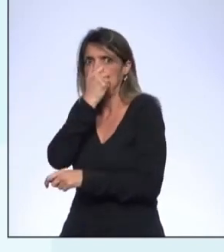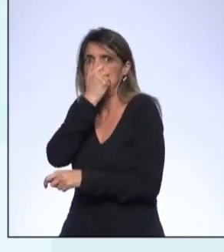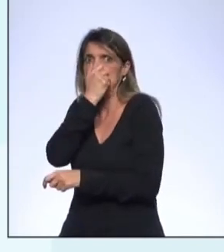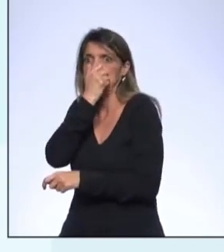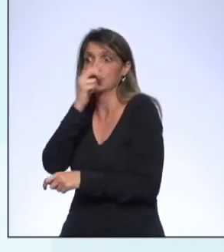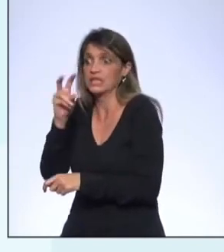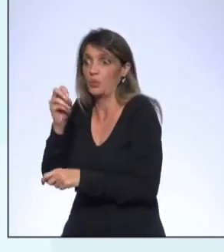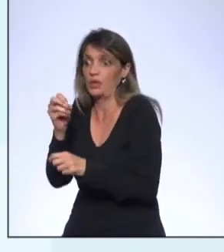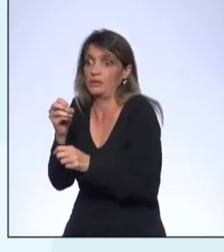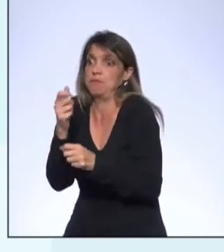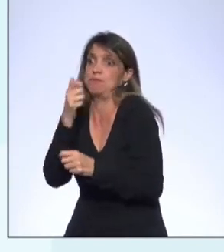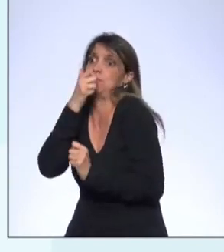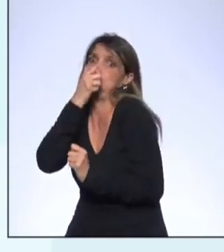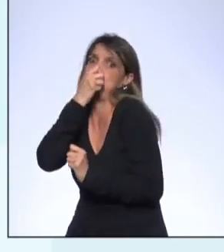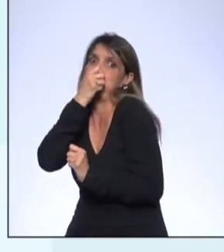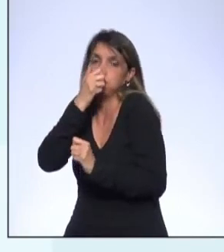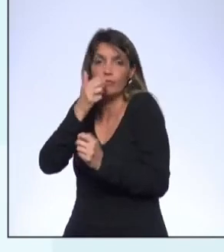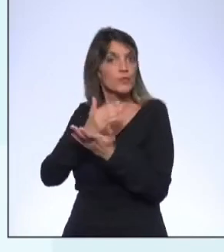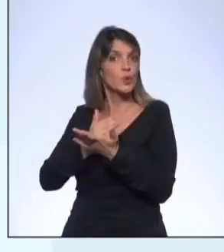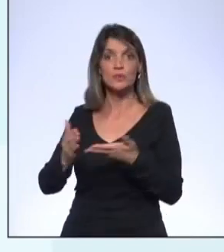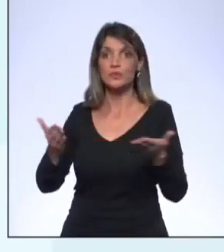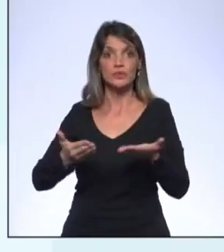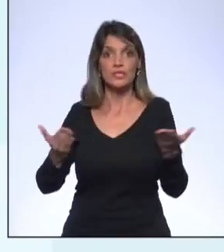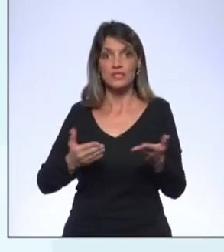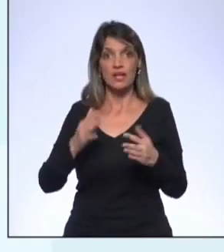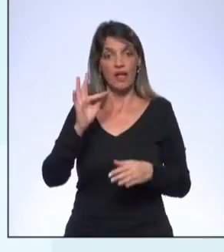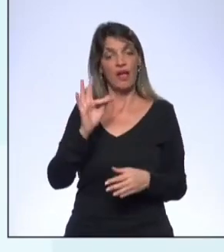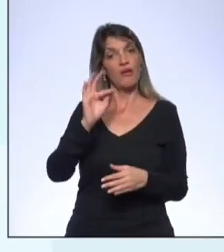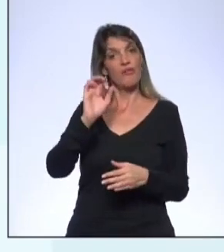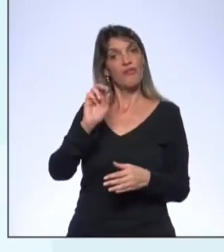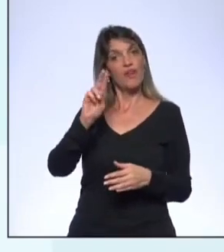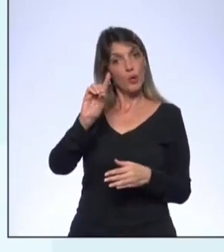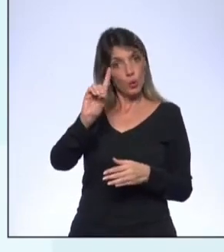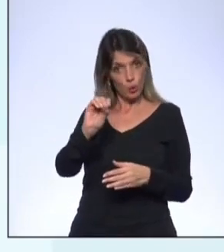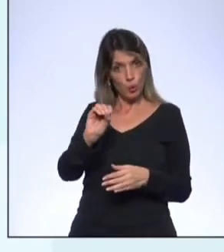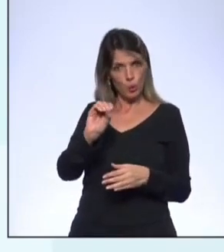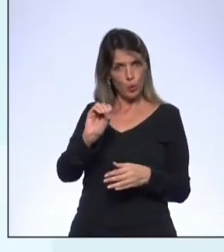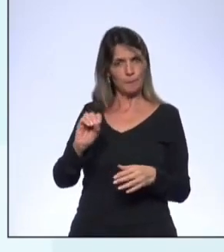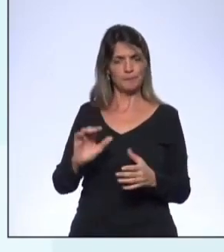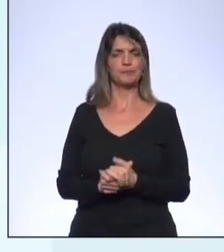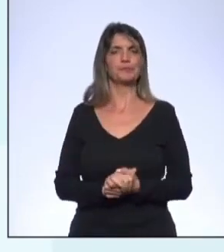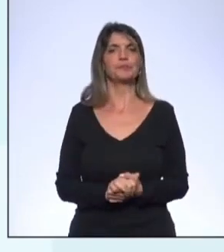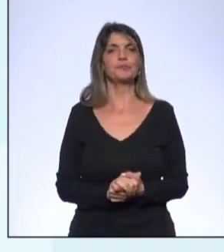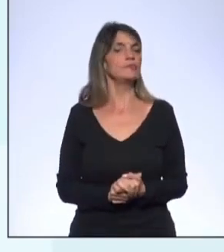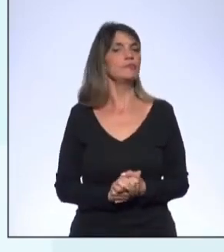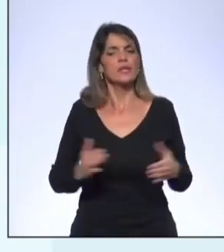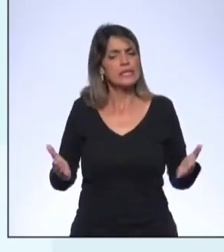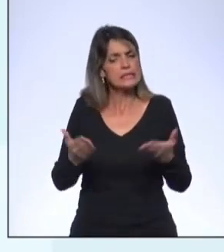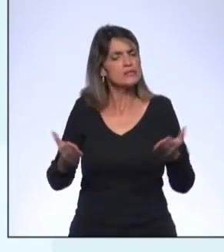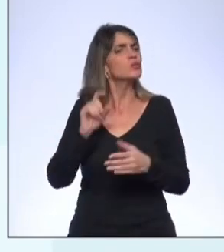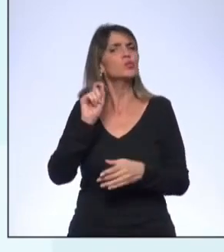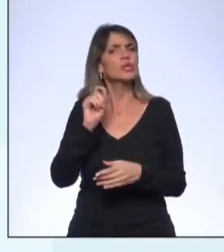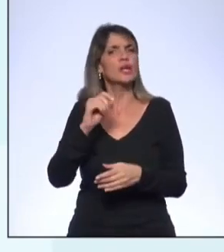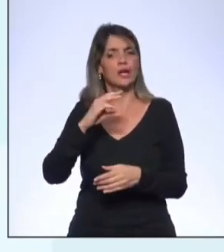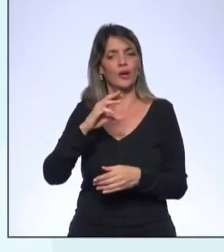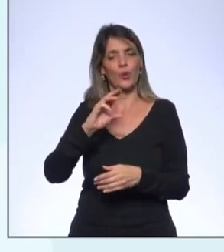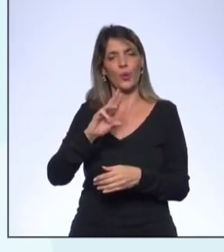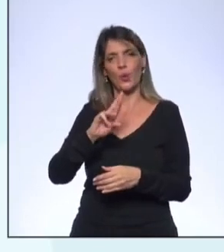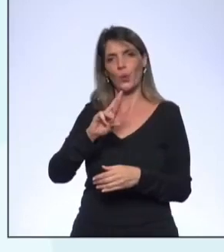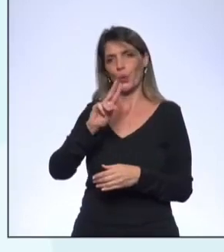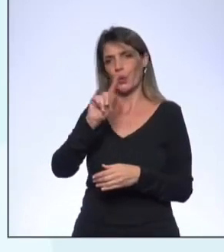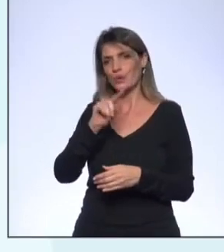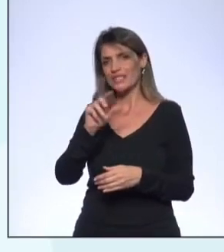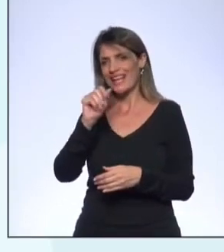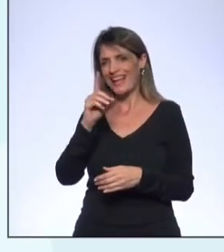então piorou. Então, isso começou a acontecer com os feudos, tá? Inclusive, isso acabou motivando as cruzadas lá na